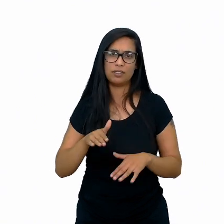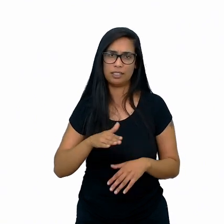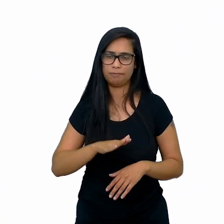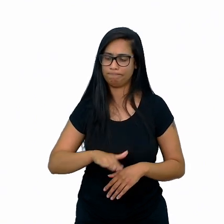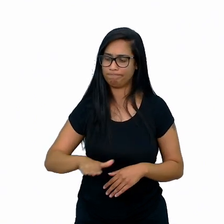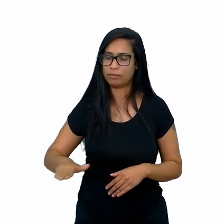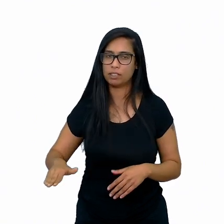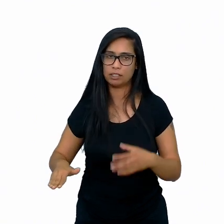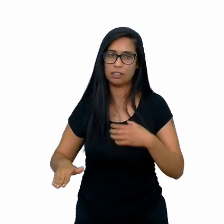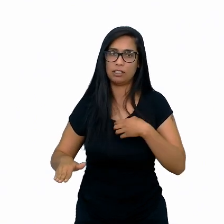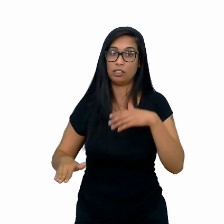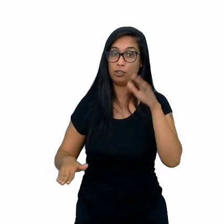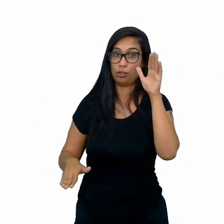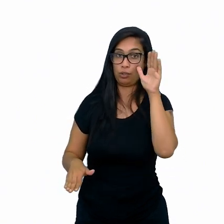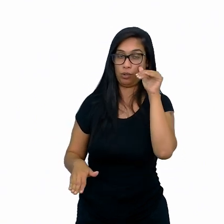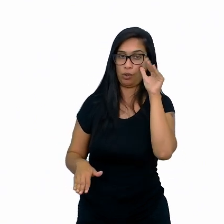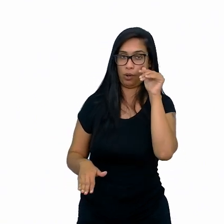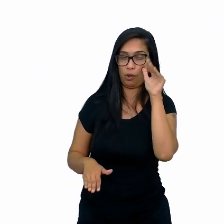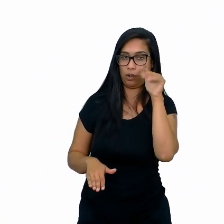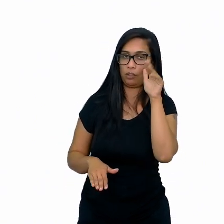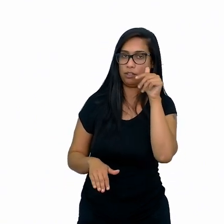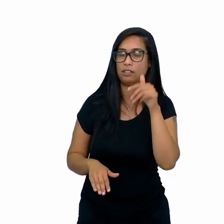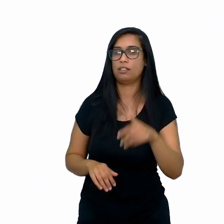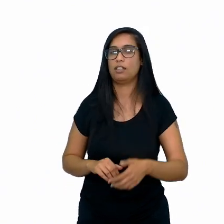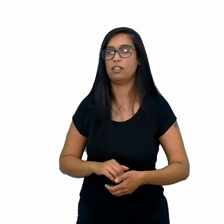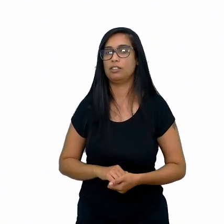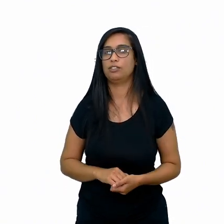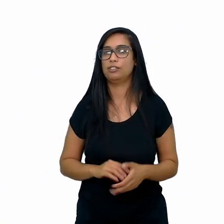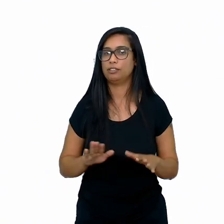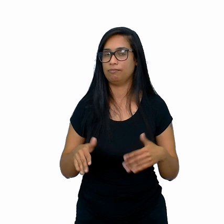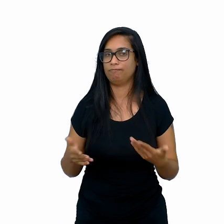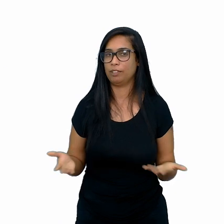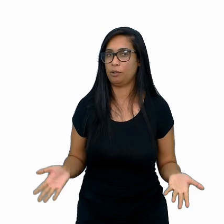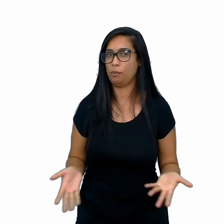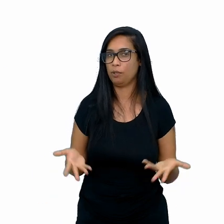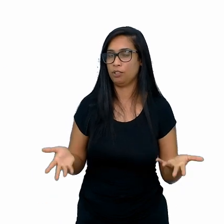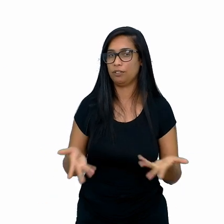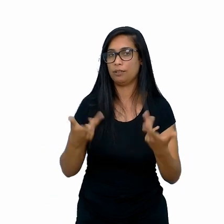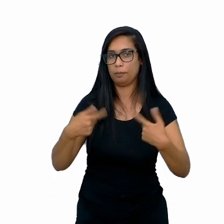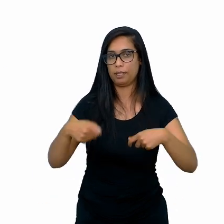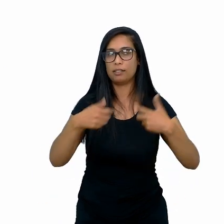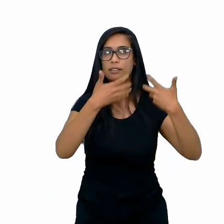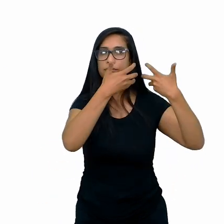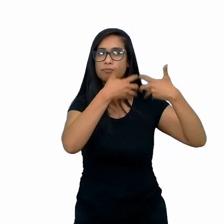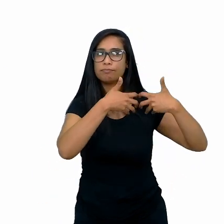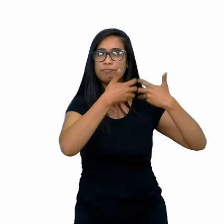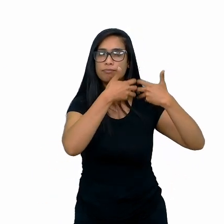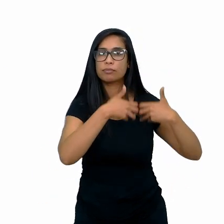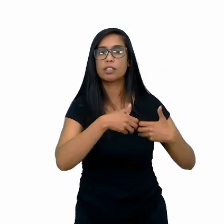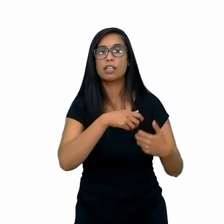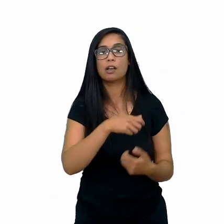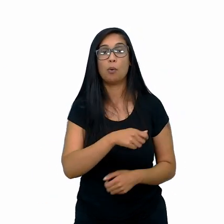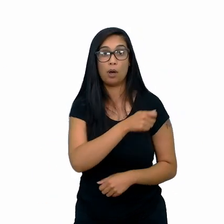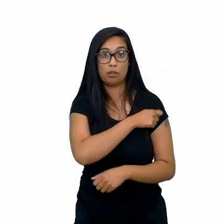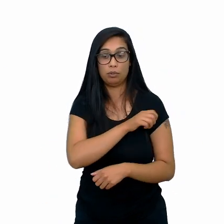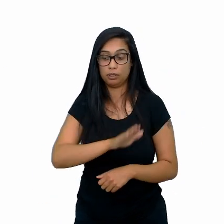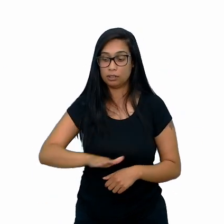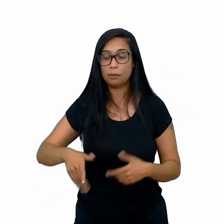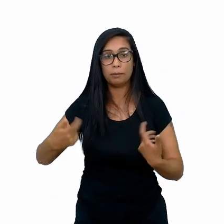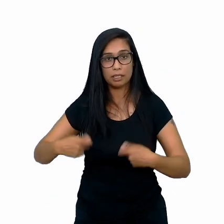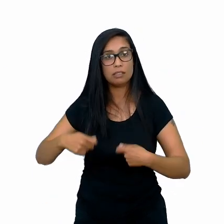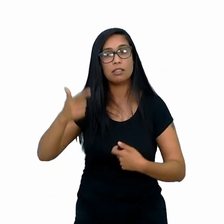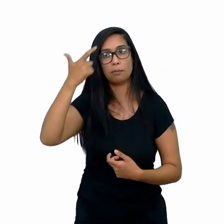em um Você Sabia Que? Então, isso são reflexões que a gente precisa levar as crianças a pensarem, né?